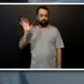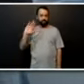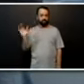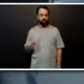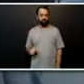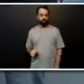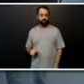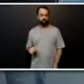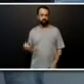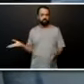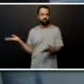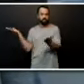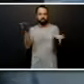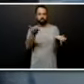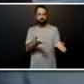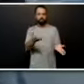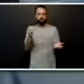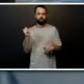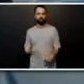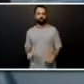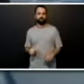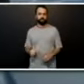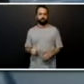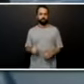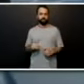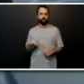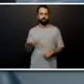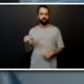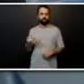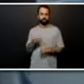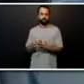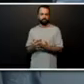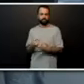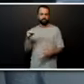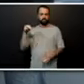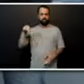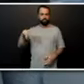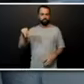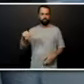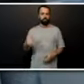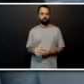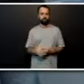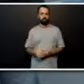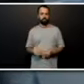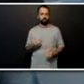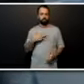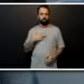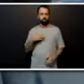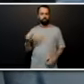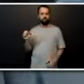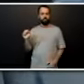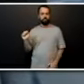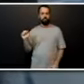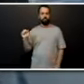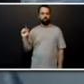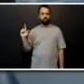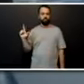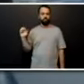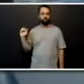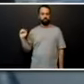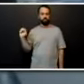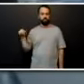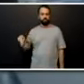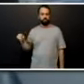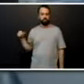Olá, sejam bem-vindos a mais uma aula de matemática. Eu sou o professor Alain e